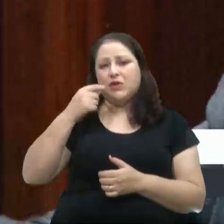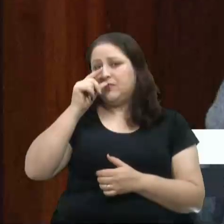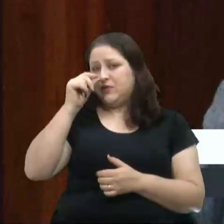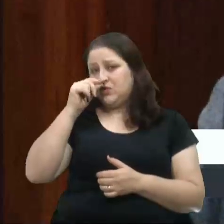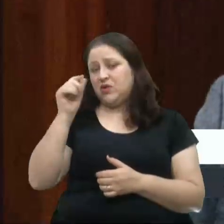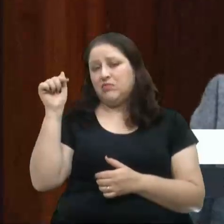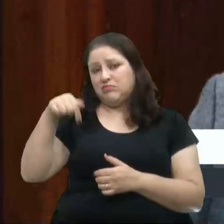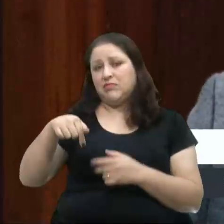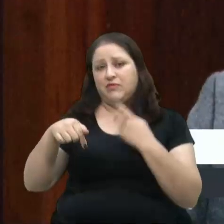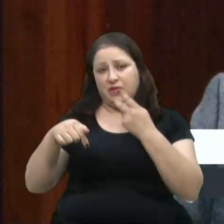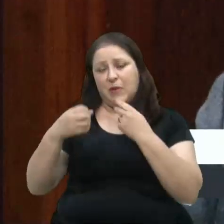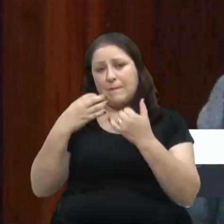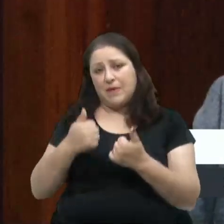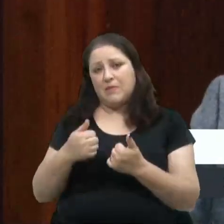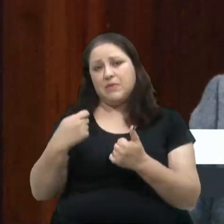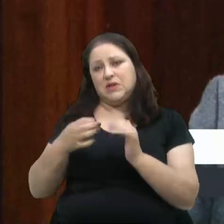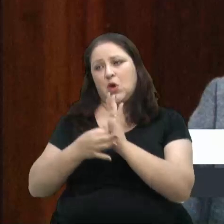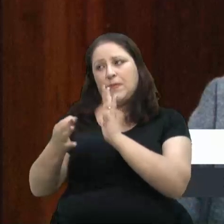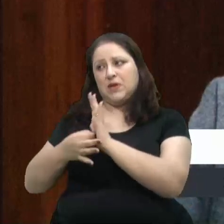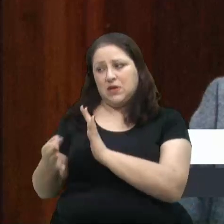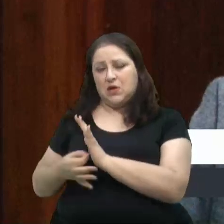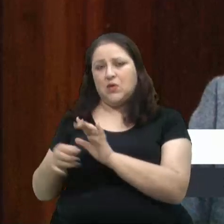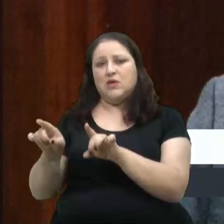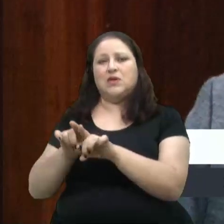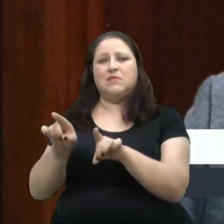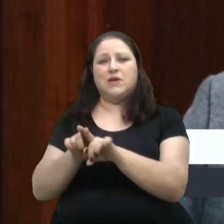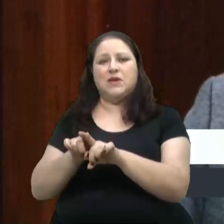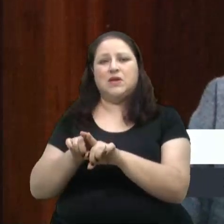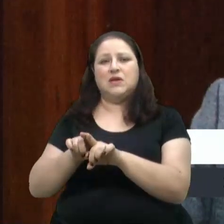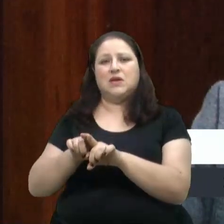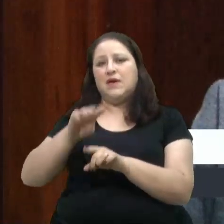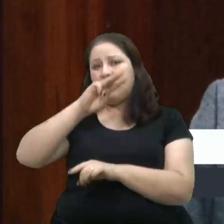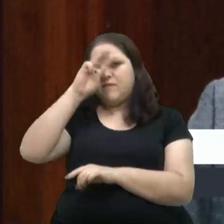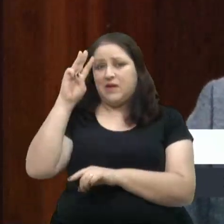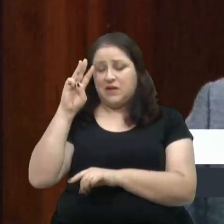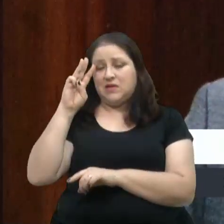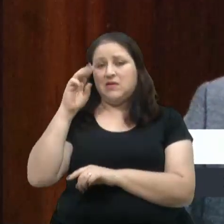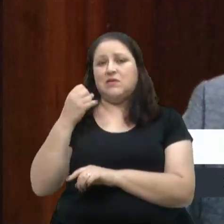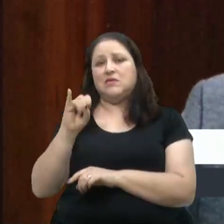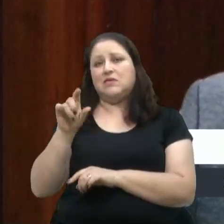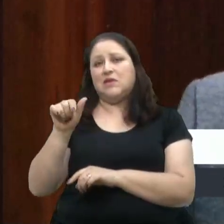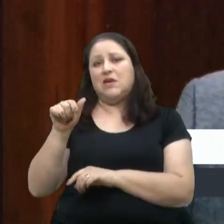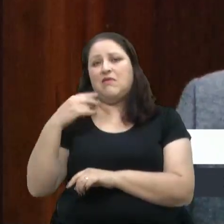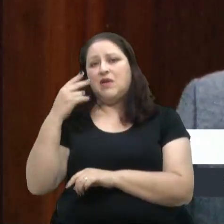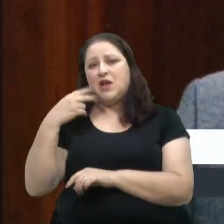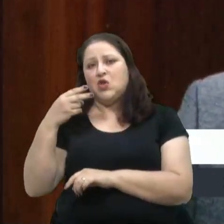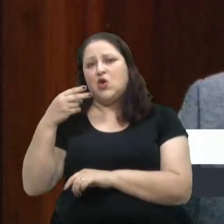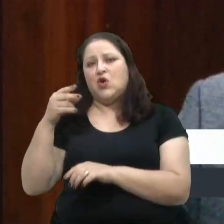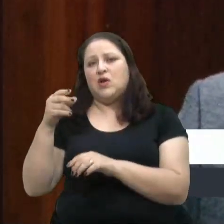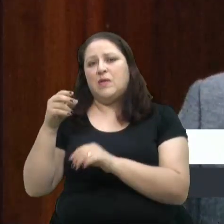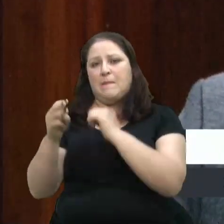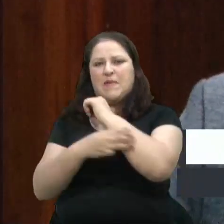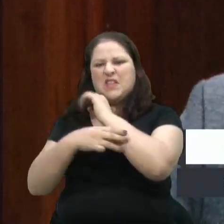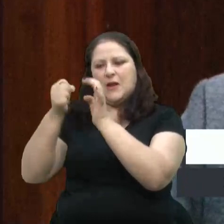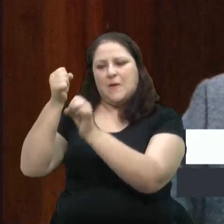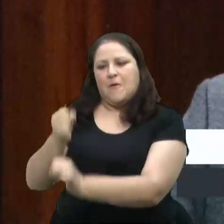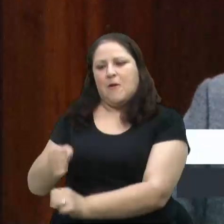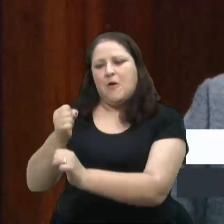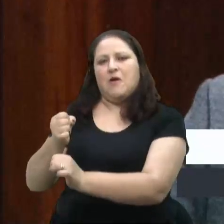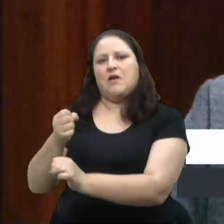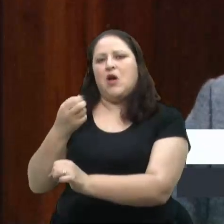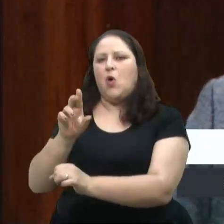vamos sugerir coisas o Vereador Juliano também não importa se é o imperador da estaca se não é o vereador da estaca importa é fazer e